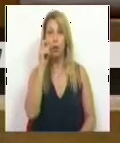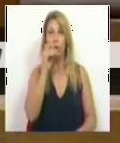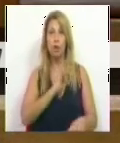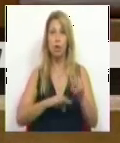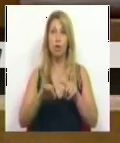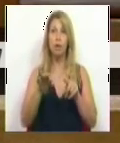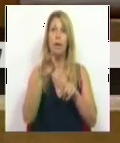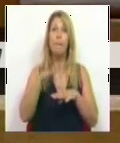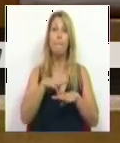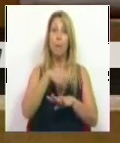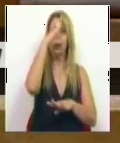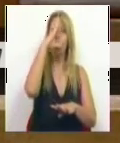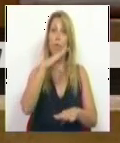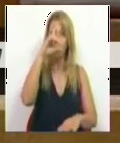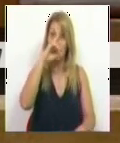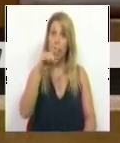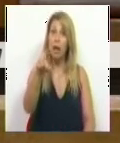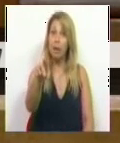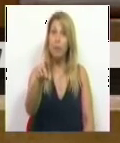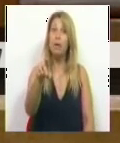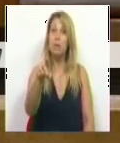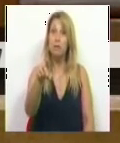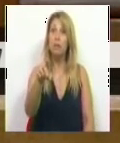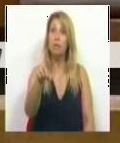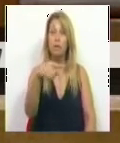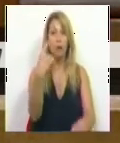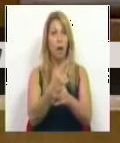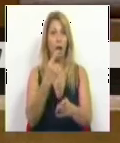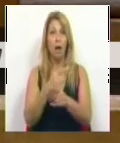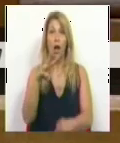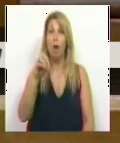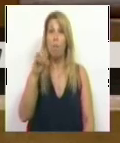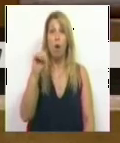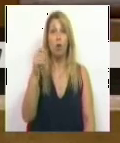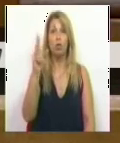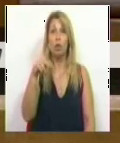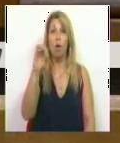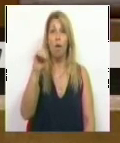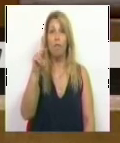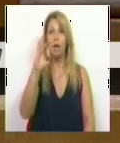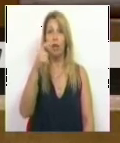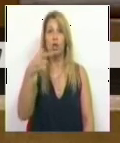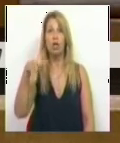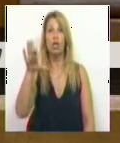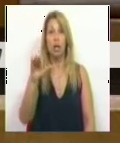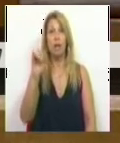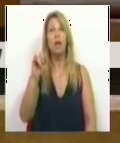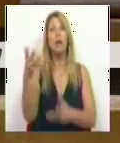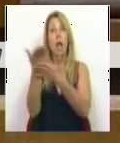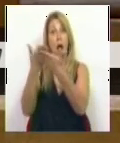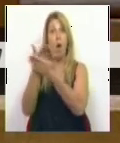do Governo, lembrem-se que é o mesmo Moscovici que celebrou com Hollande o acordo da pura